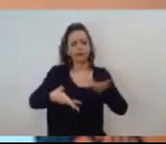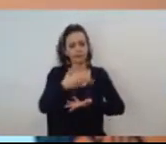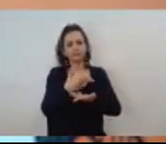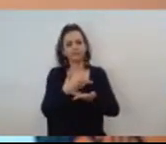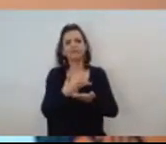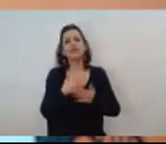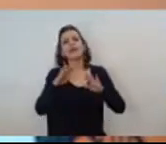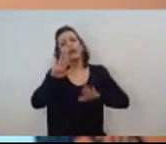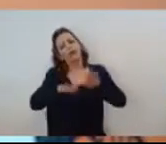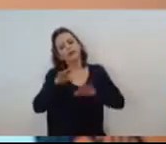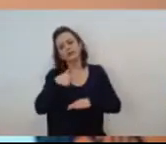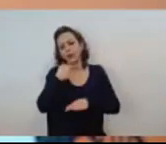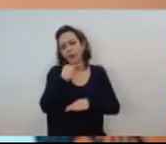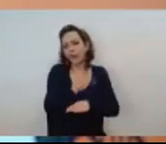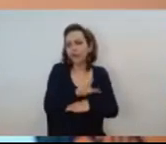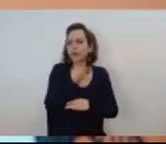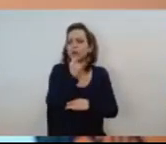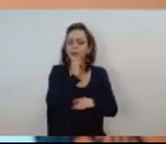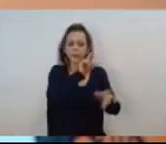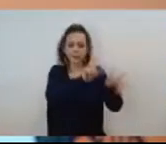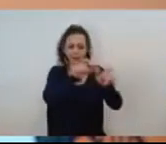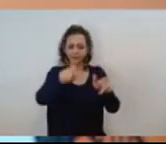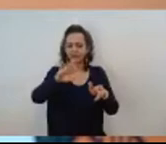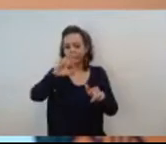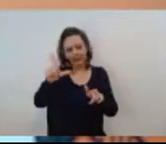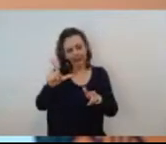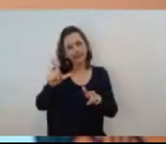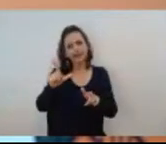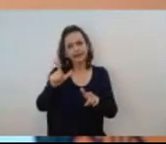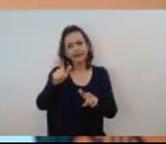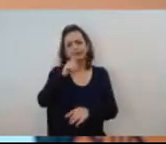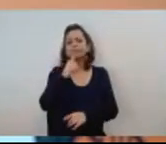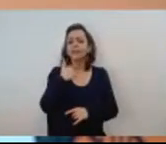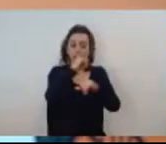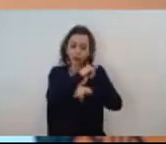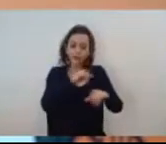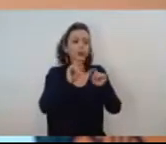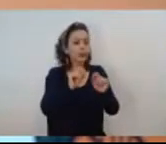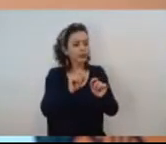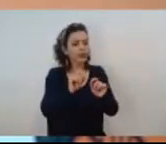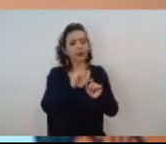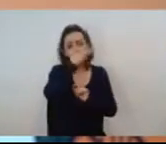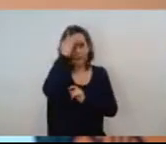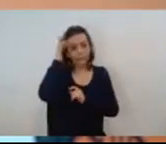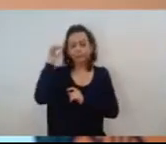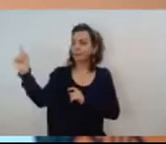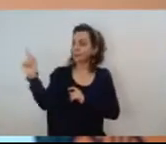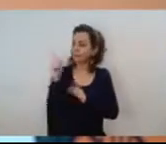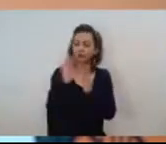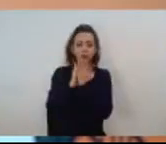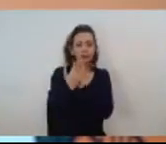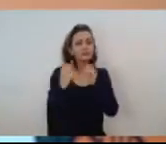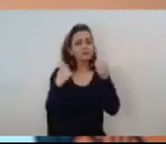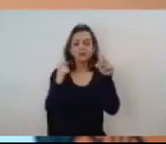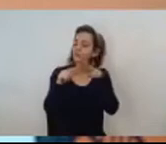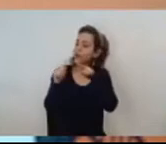ou menino que está numa loja naturaliza olhar do nosso cliente de falar assim Carrefour contrata pessoas TRANS e isso a